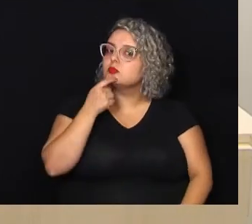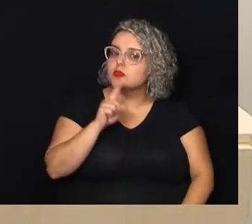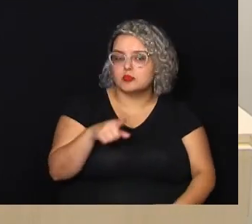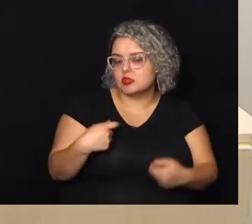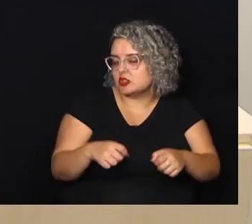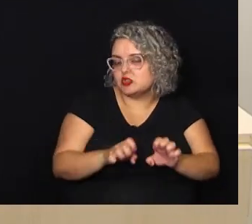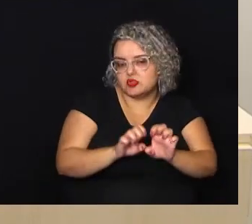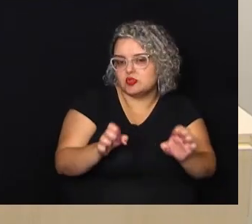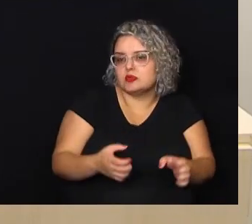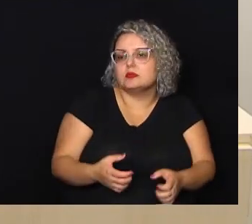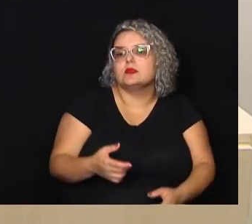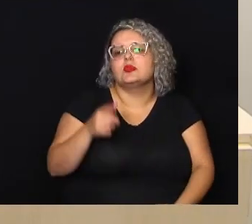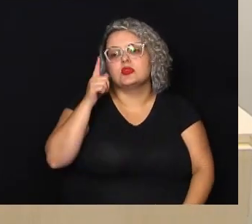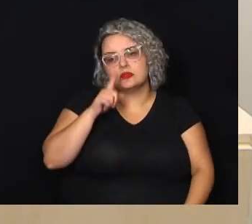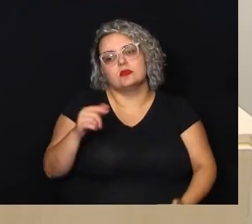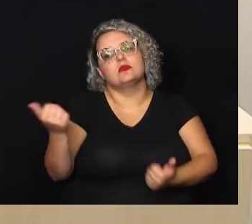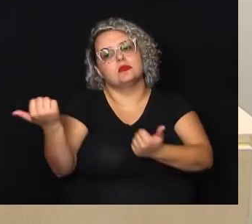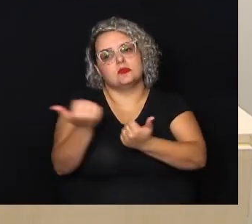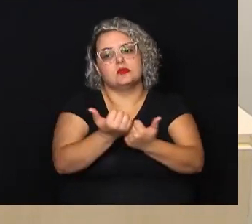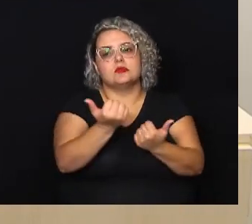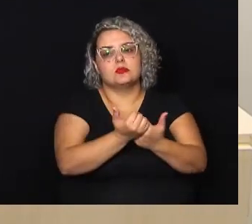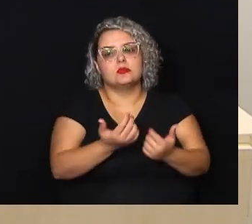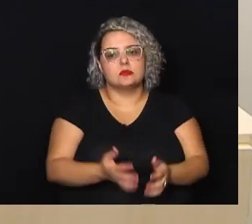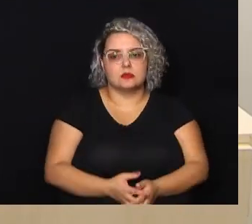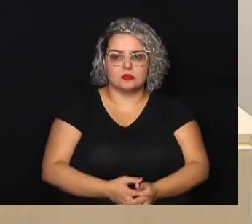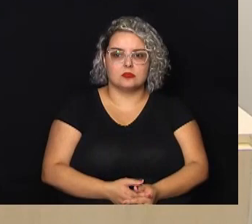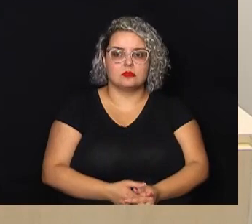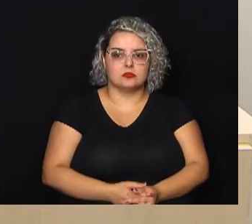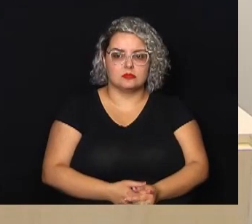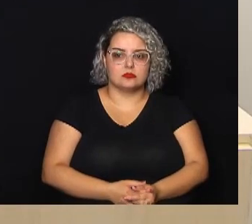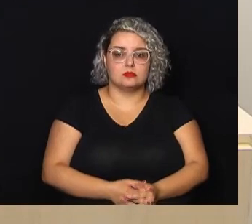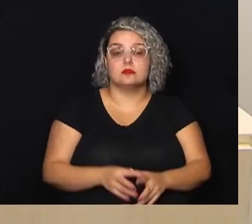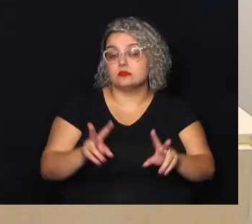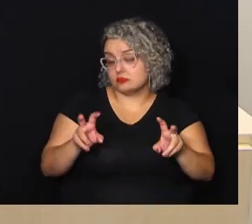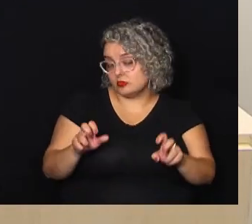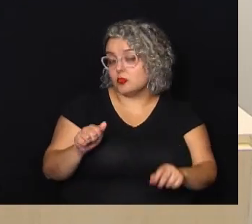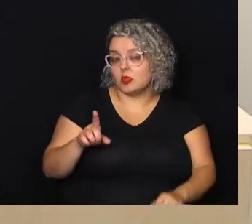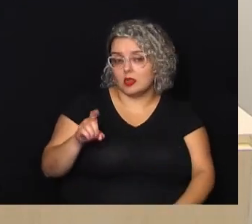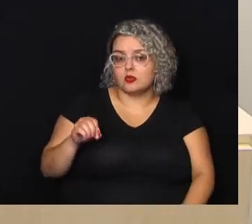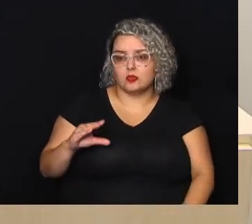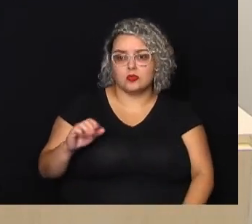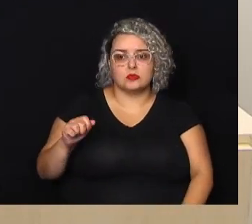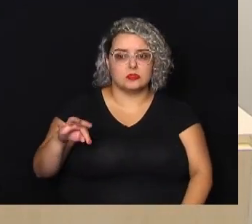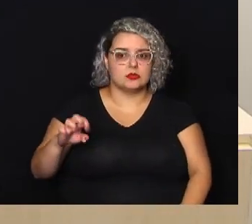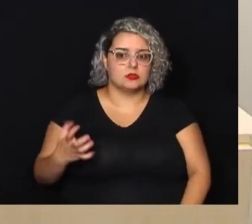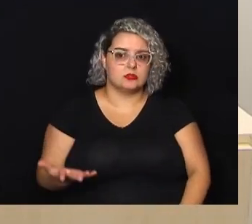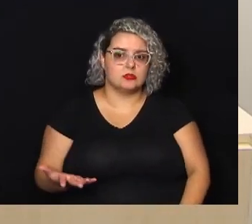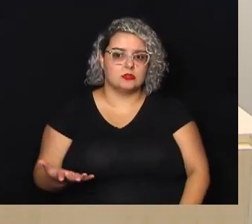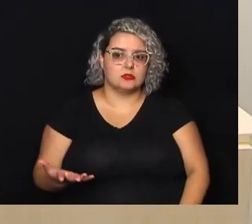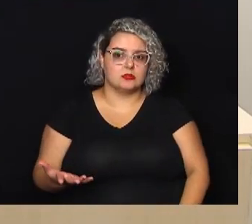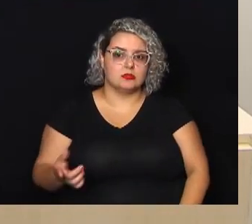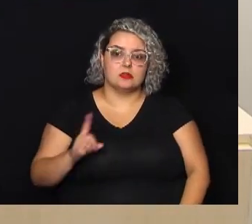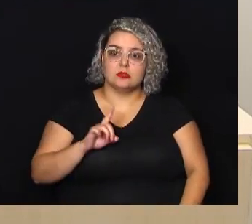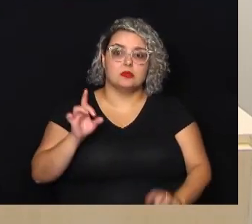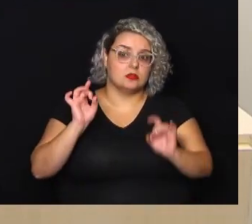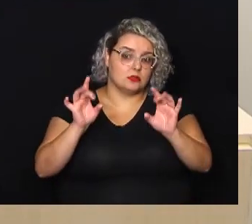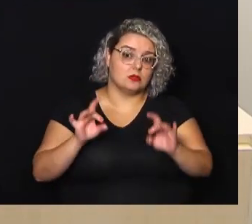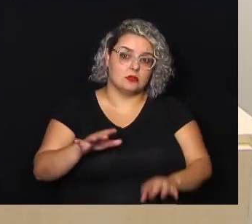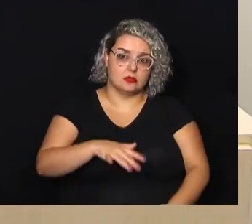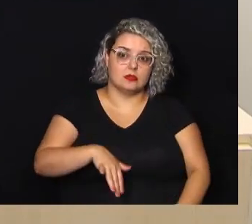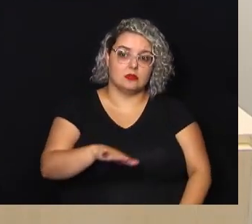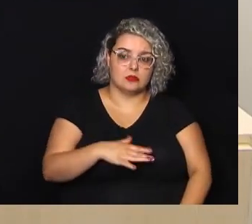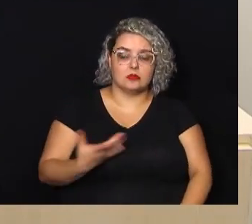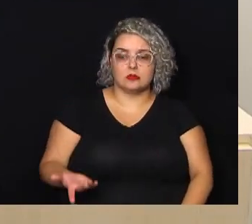estrutura, então você consegue fazer alguma substituição. Né, nessa questão do adoçante. Mas assim, eu não sou